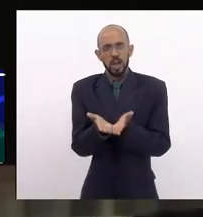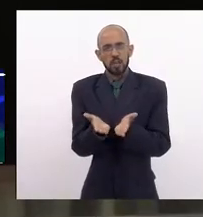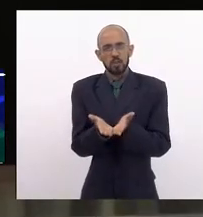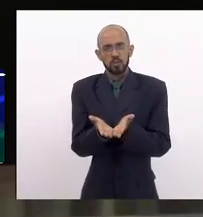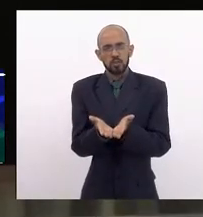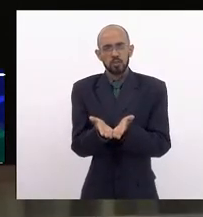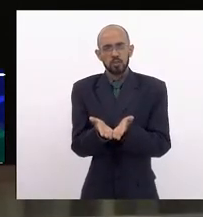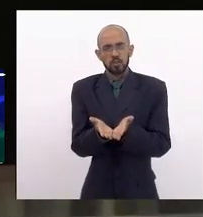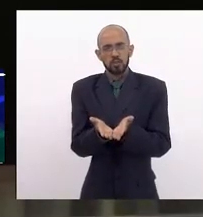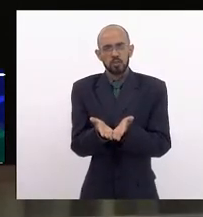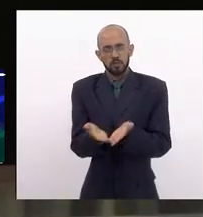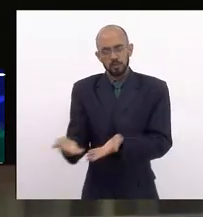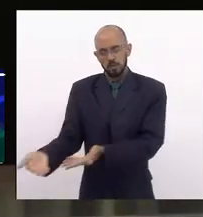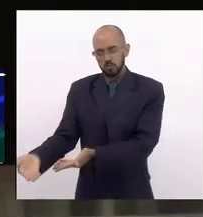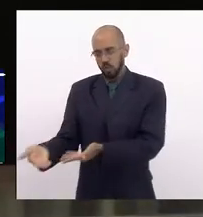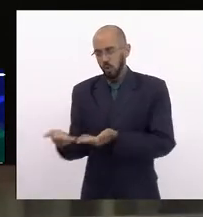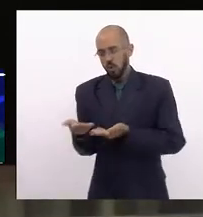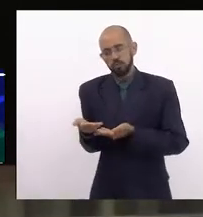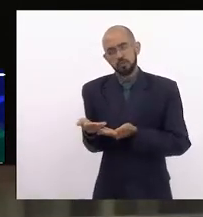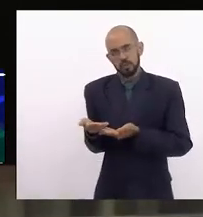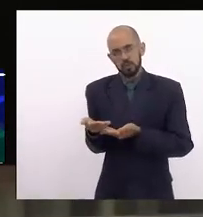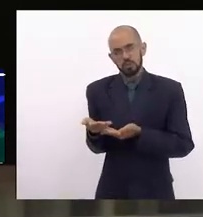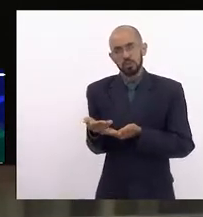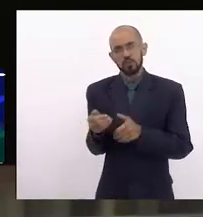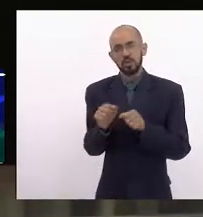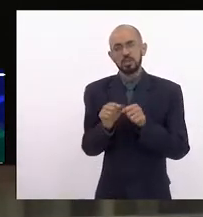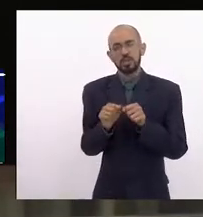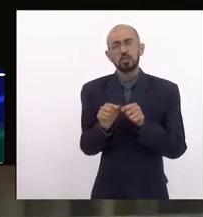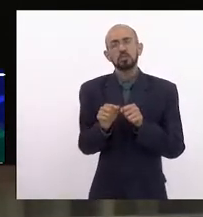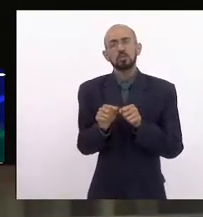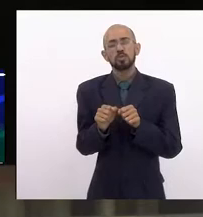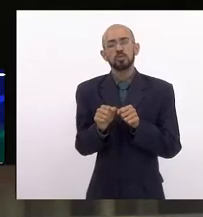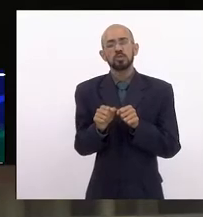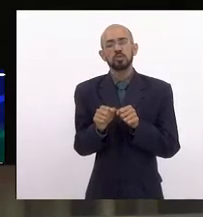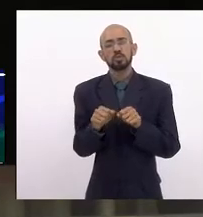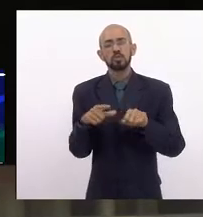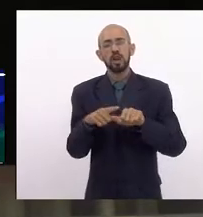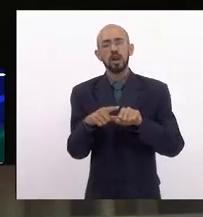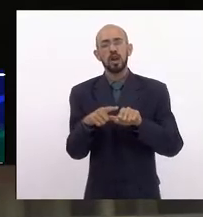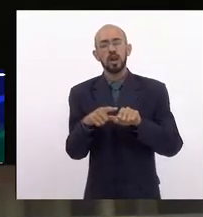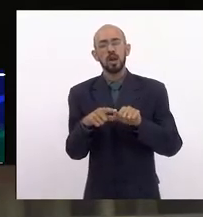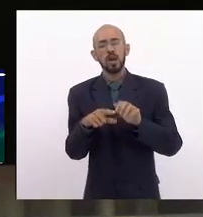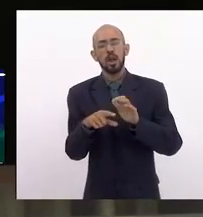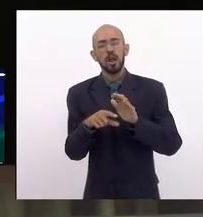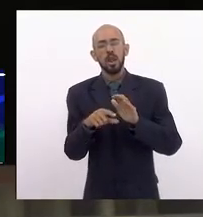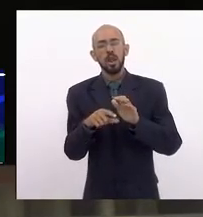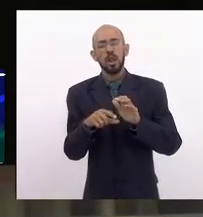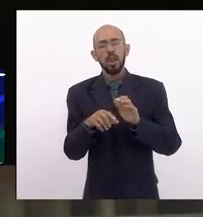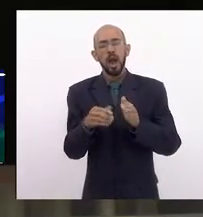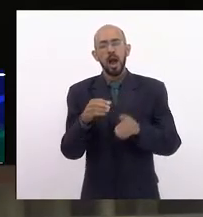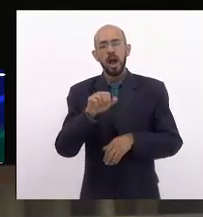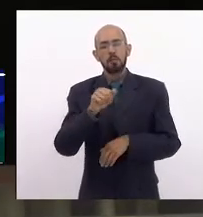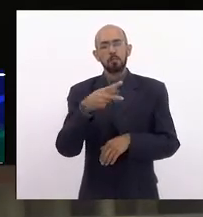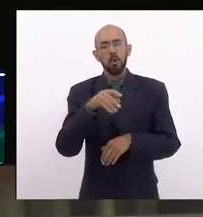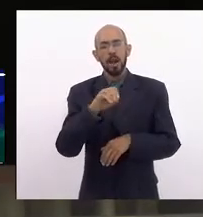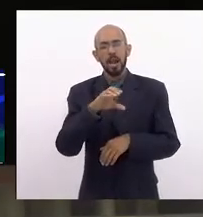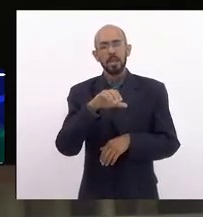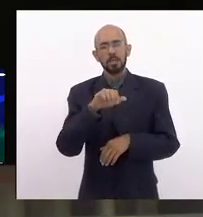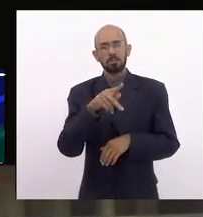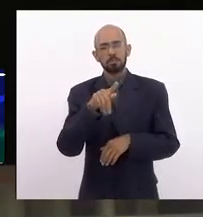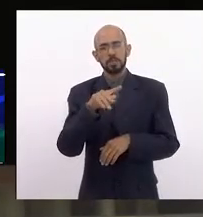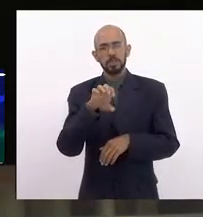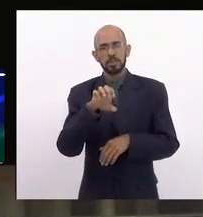de Deus Fazemos o convite como diz em Apocalipse Capítulo 3 Versículo 20 eis que estou a porta e bato